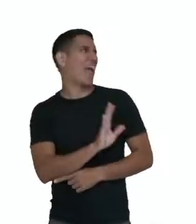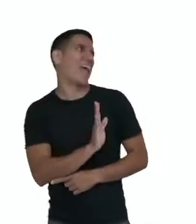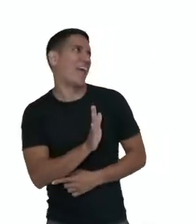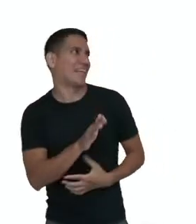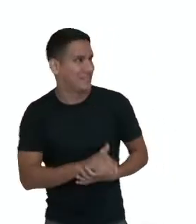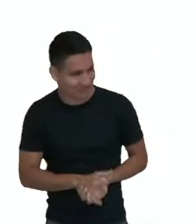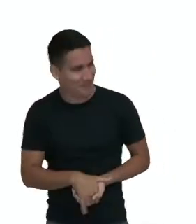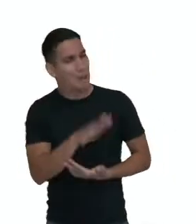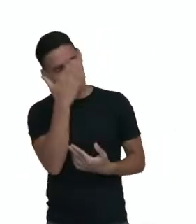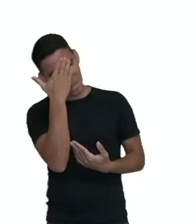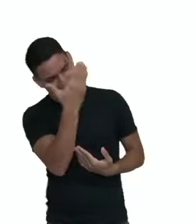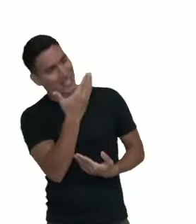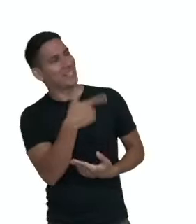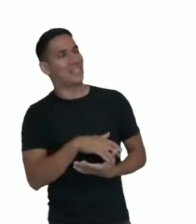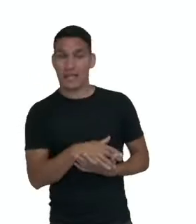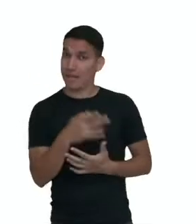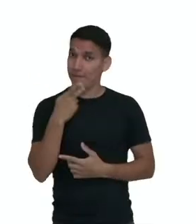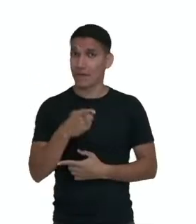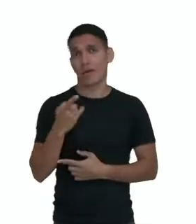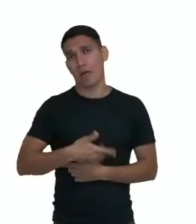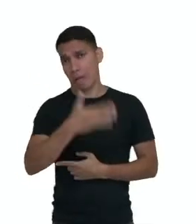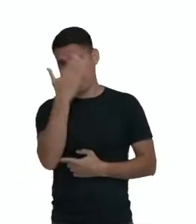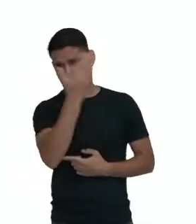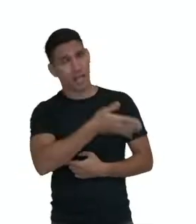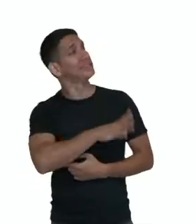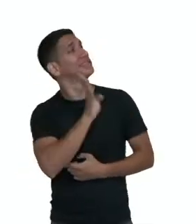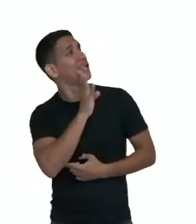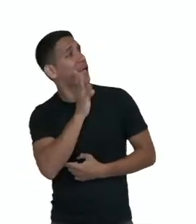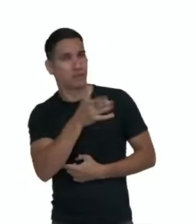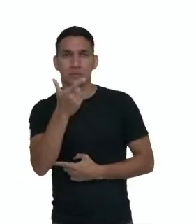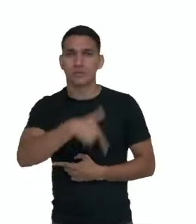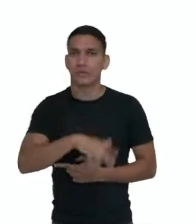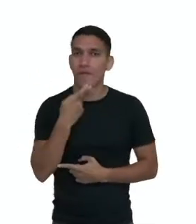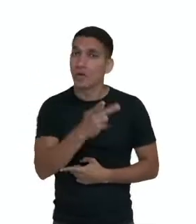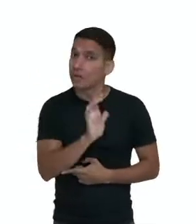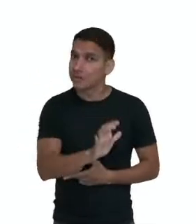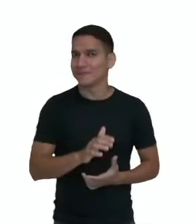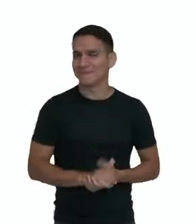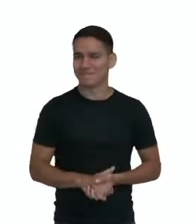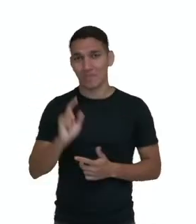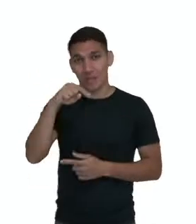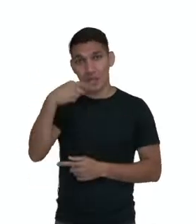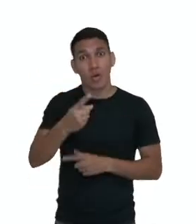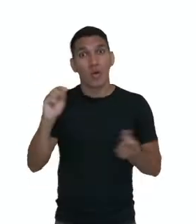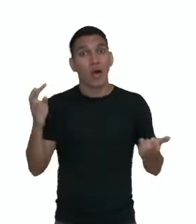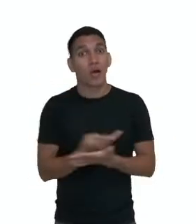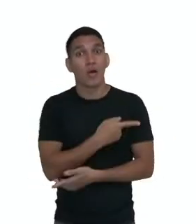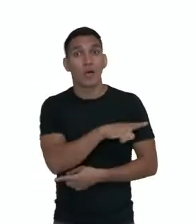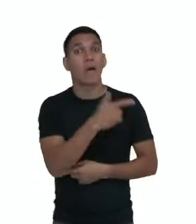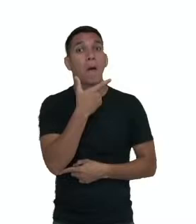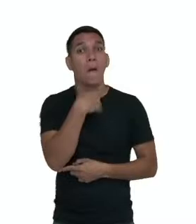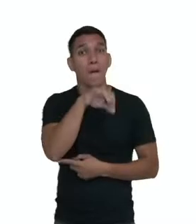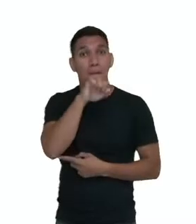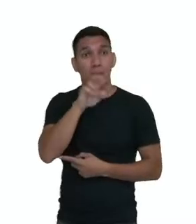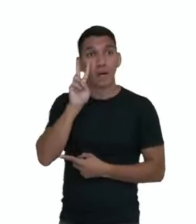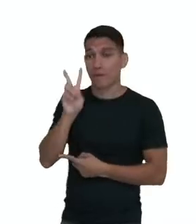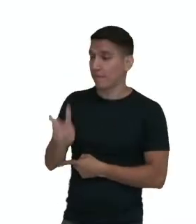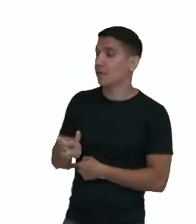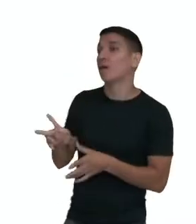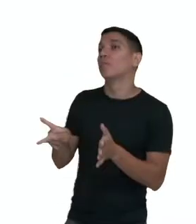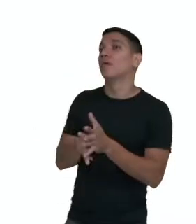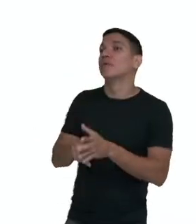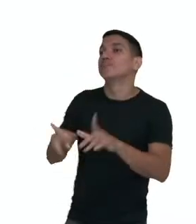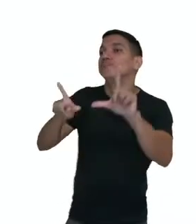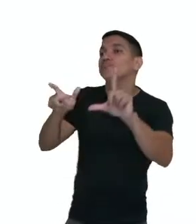garoto agradeceu, disse: "Legal", de novo. E dali a pouco o pai o encontrou na frente da